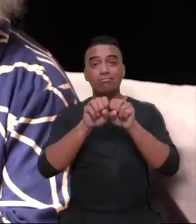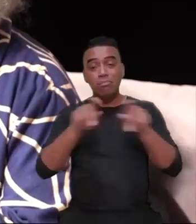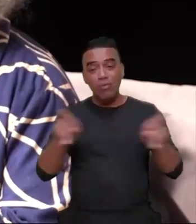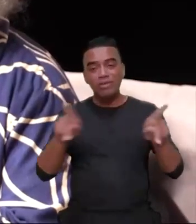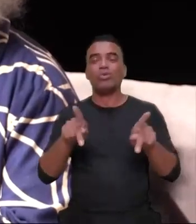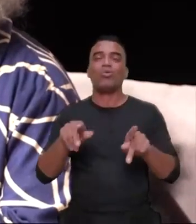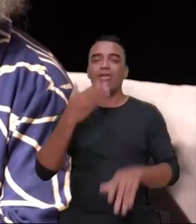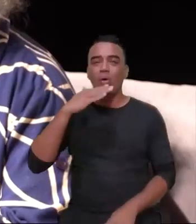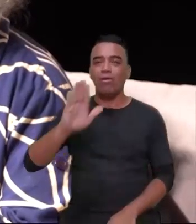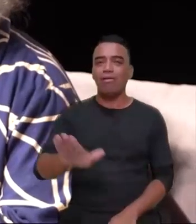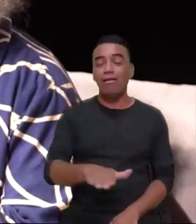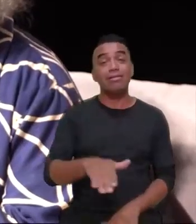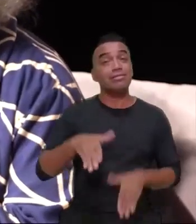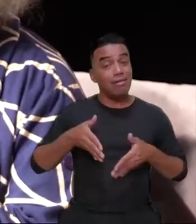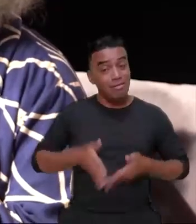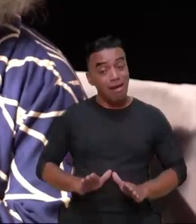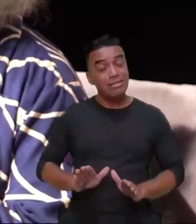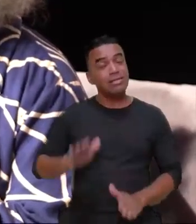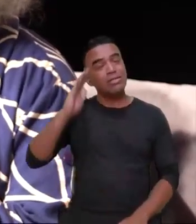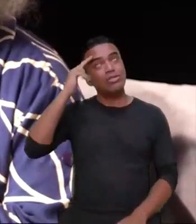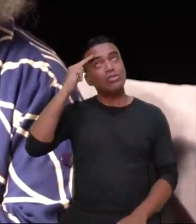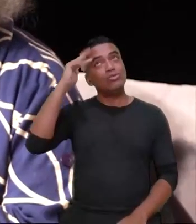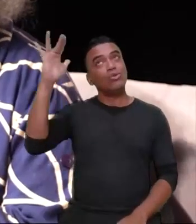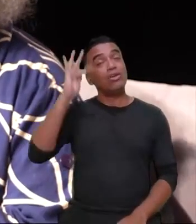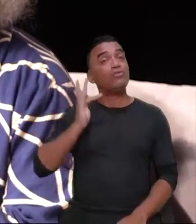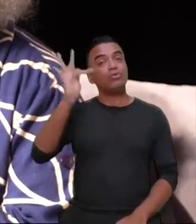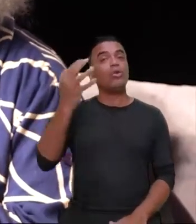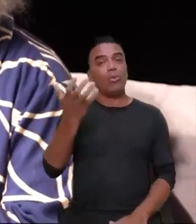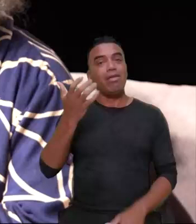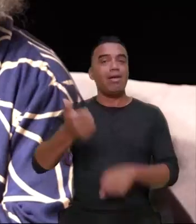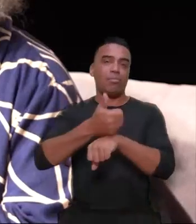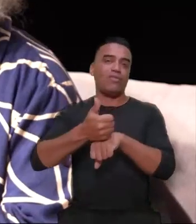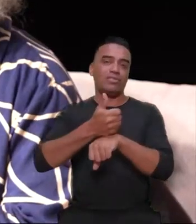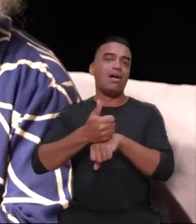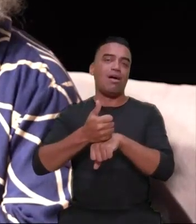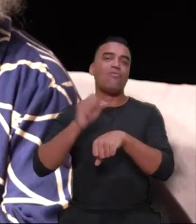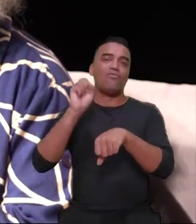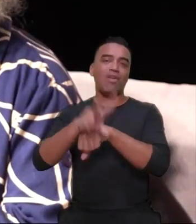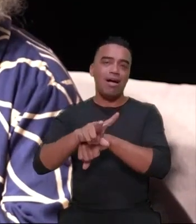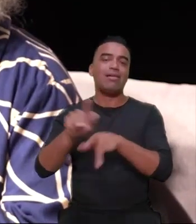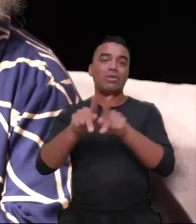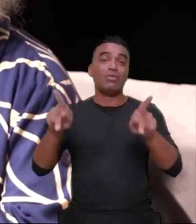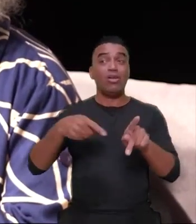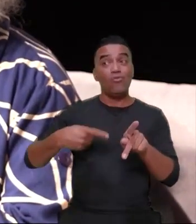Desde criança, eu já nasci, acho que sonhando que eu ia ser professora. Então, eu saí para fazer o